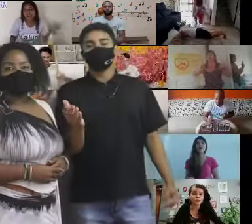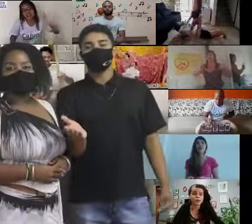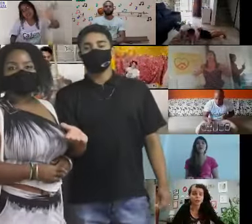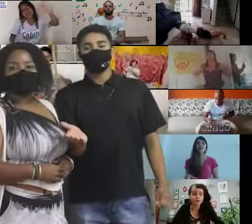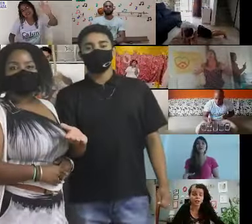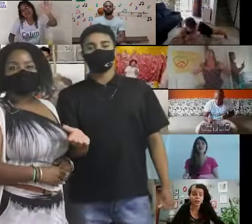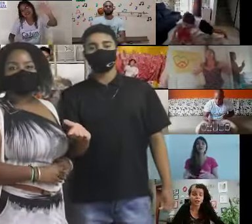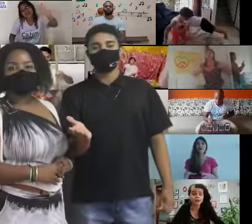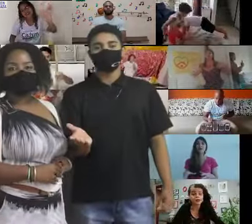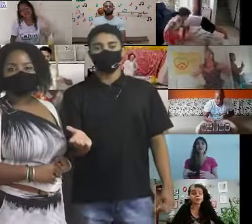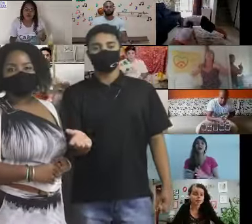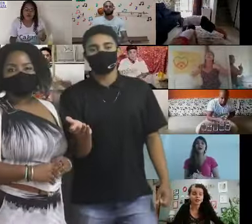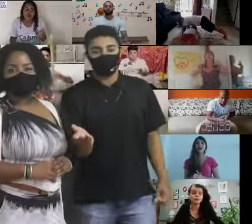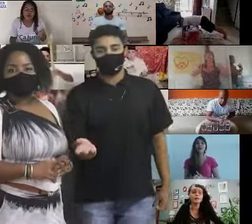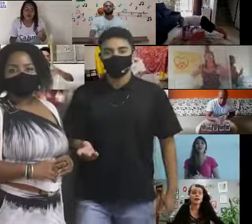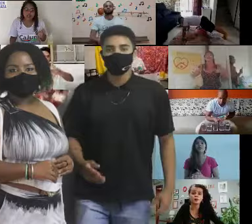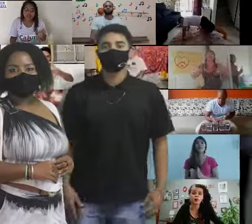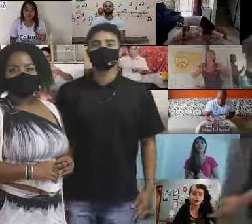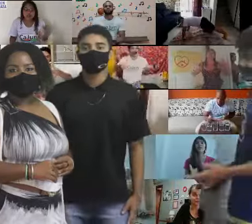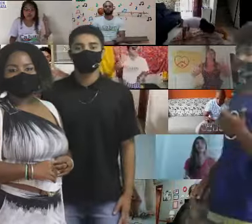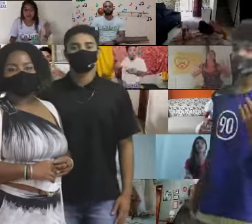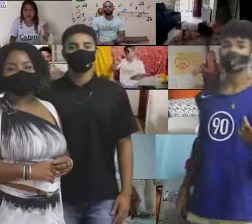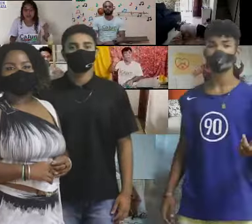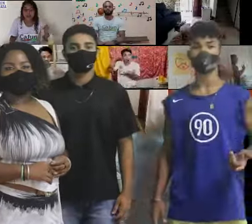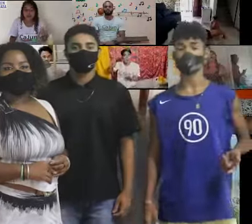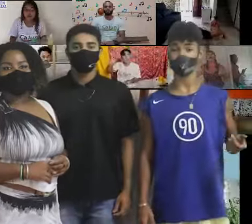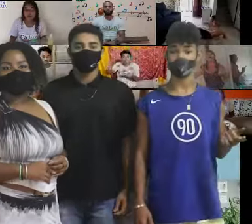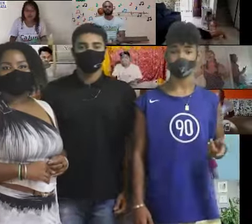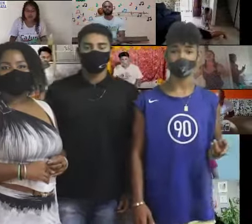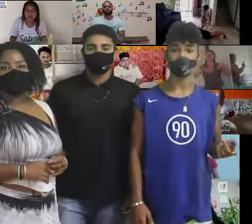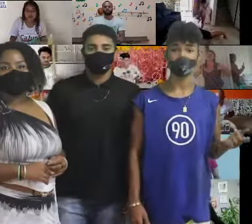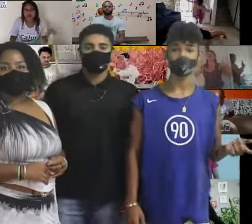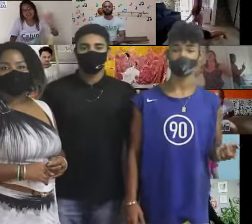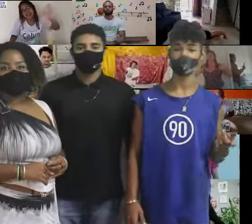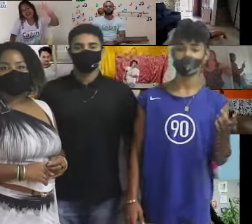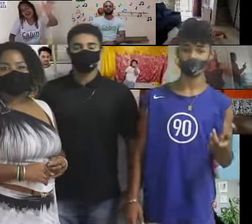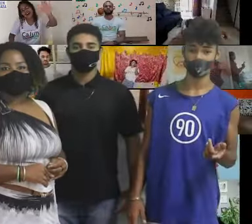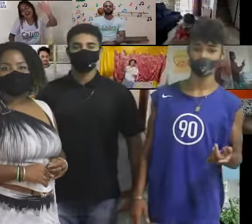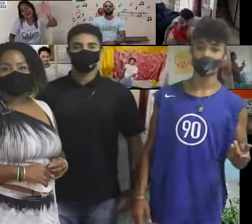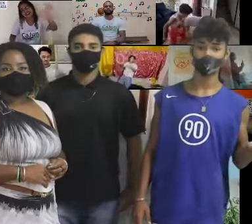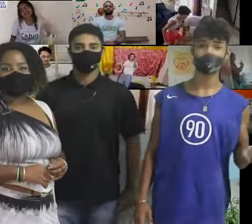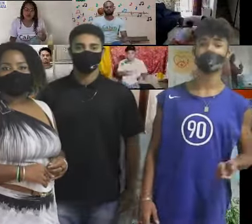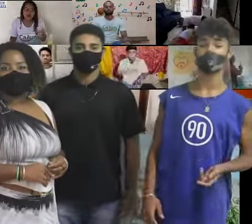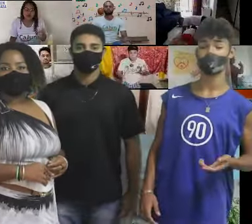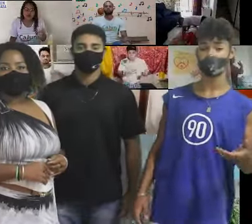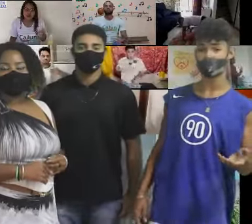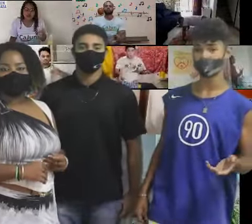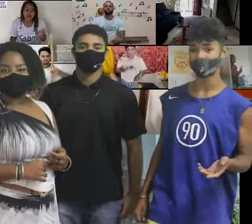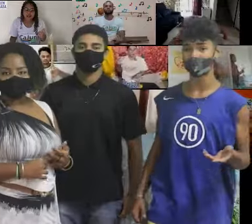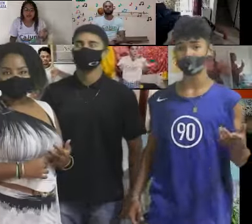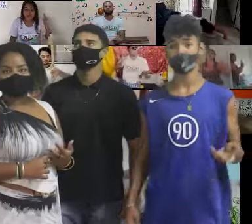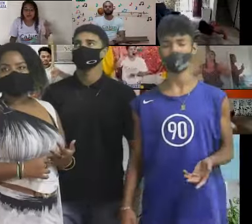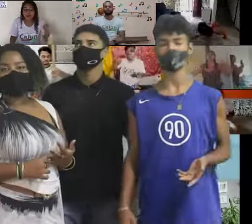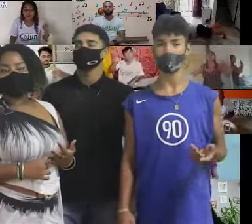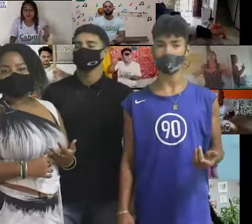como aprendemos sem sair de casa, não é verdade? Nesse vídeo queremos agradecer a você que também faz parte dessa história, onde o Cajun teve que se reinventar